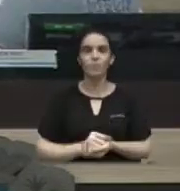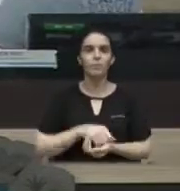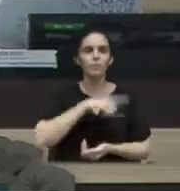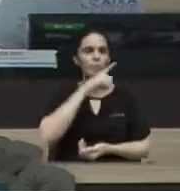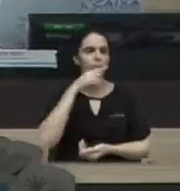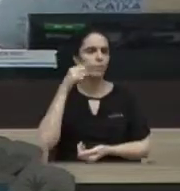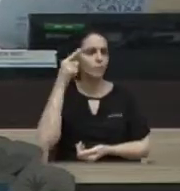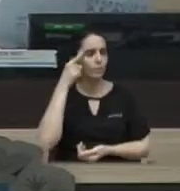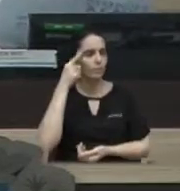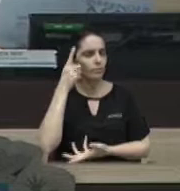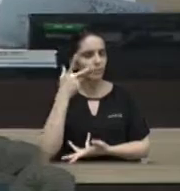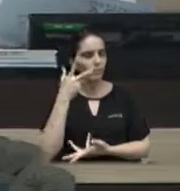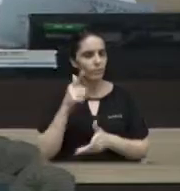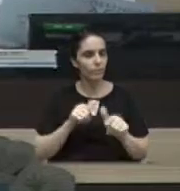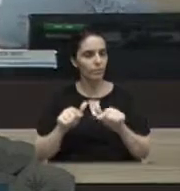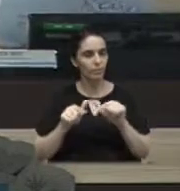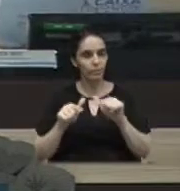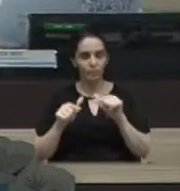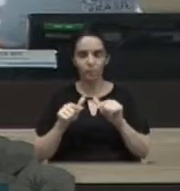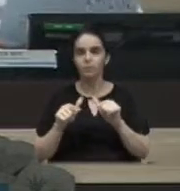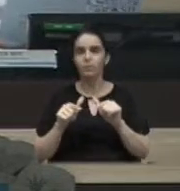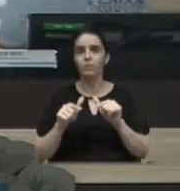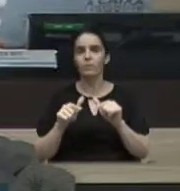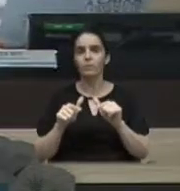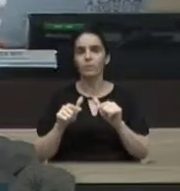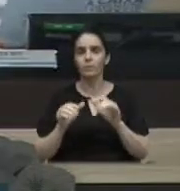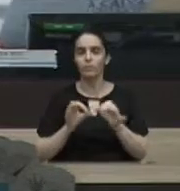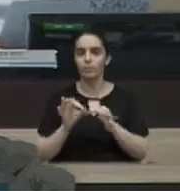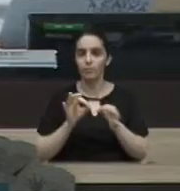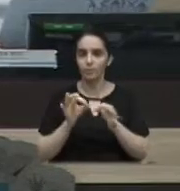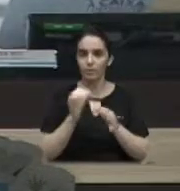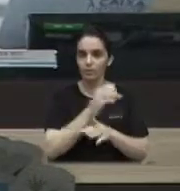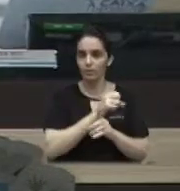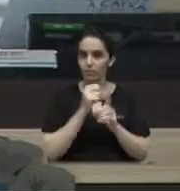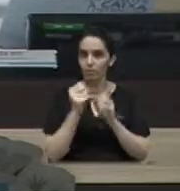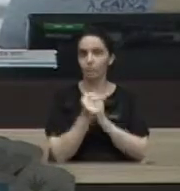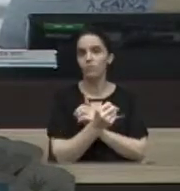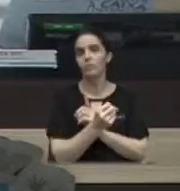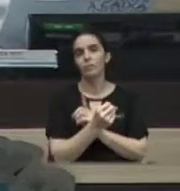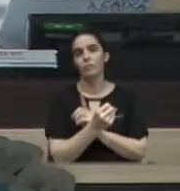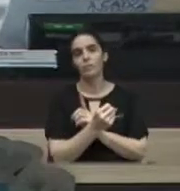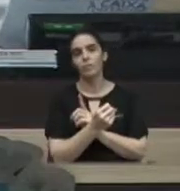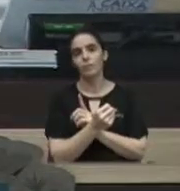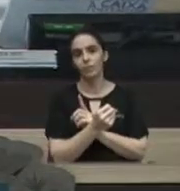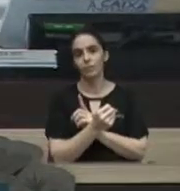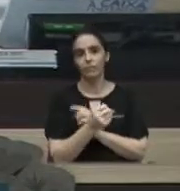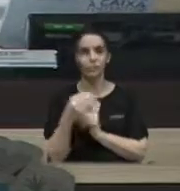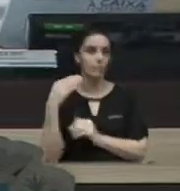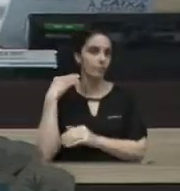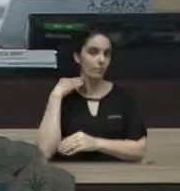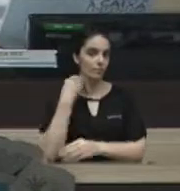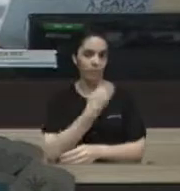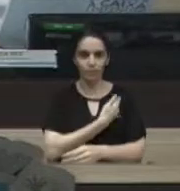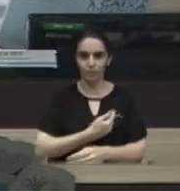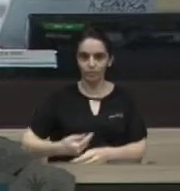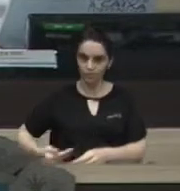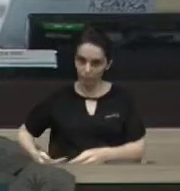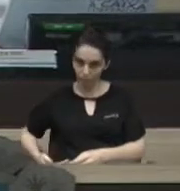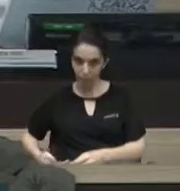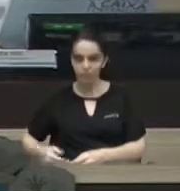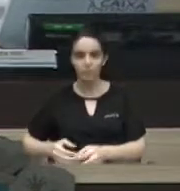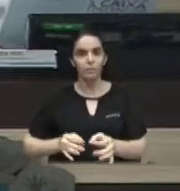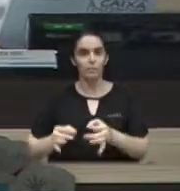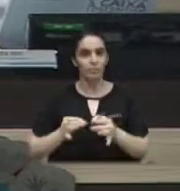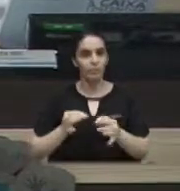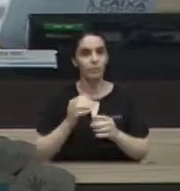daquilo que eu faço, que eu trabalho na questão dos projetos sociais, a questão do seu banco do governo, literalmente os projetos